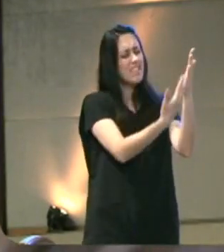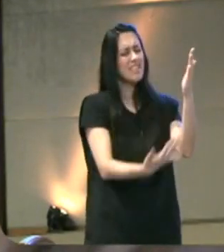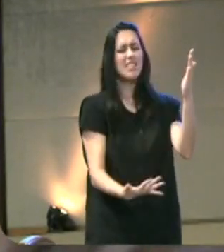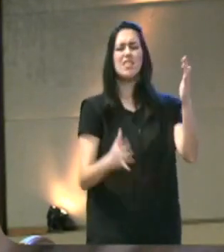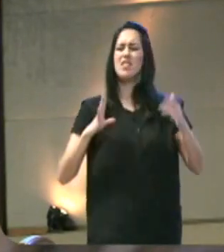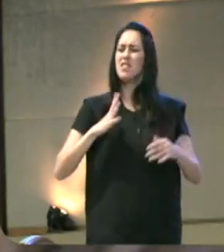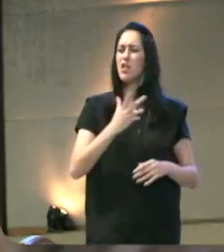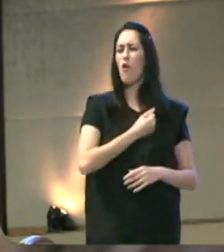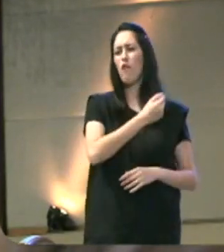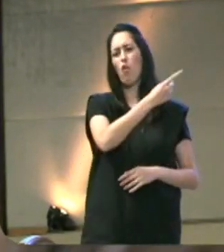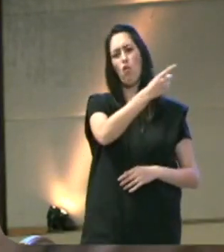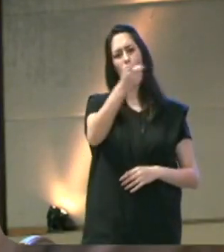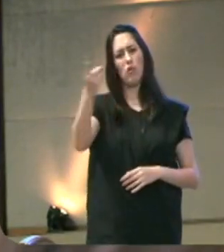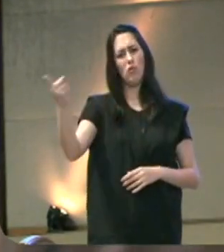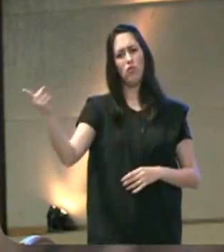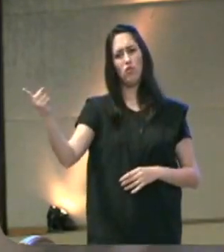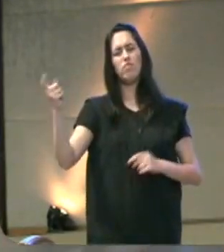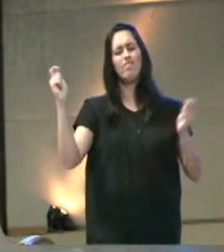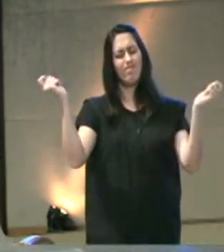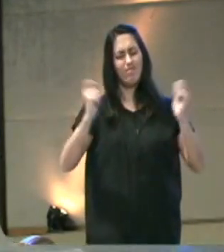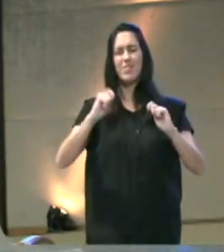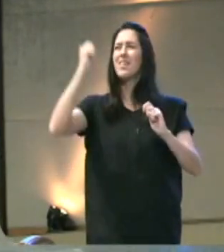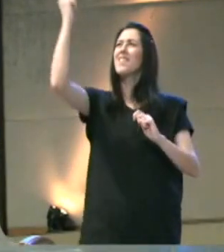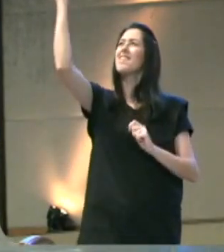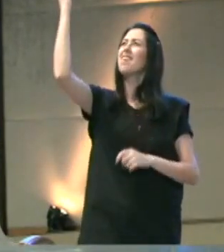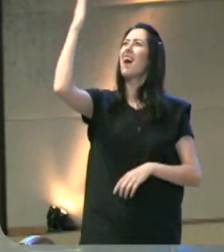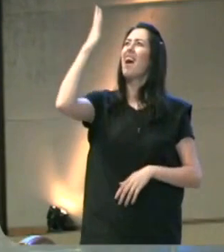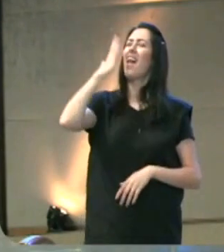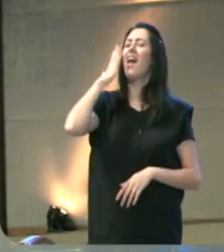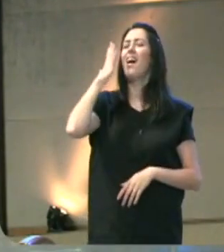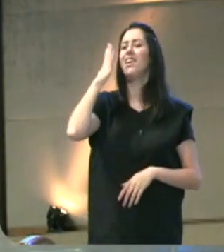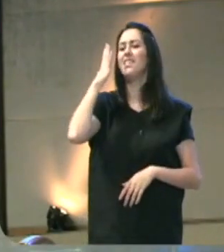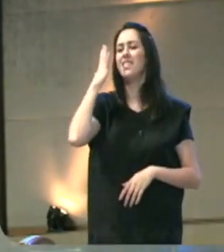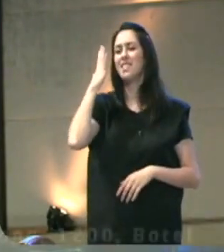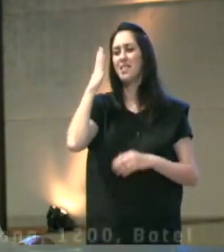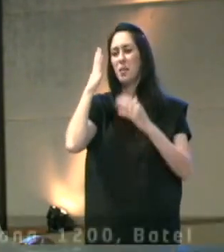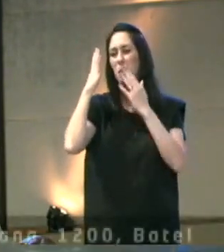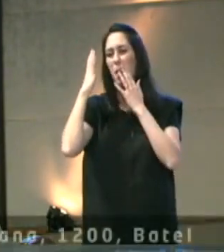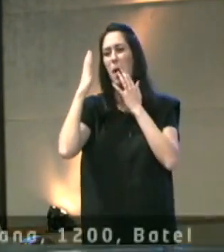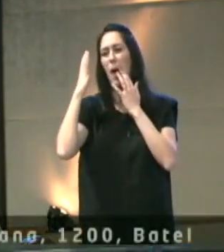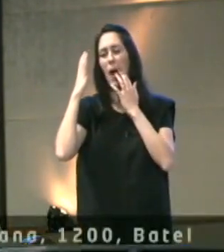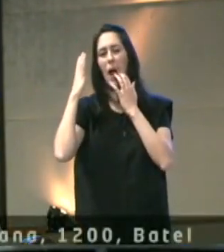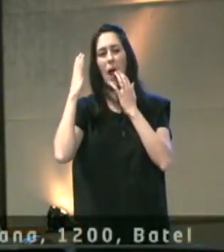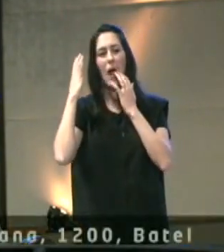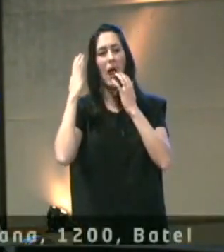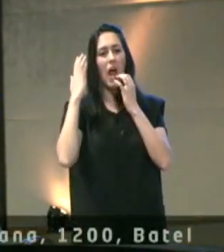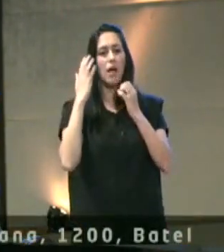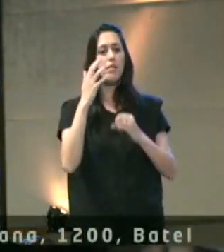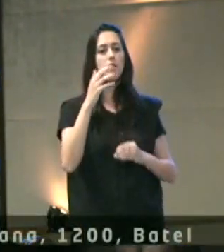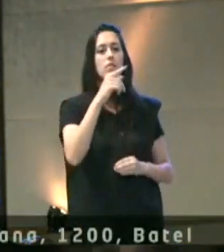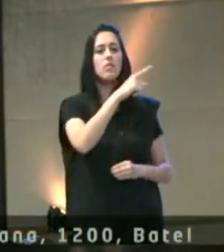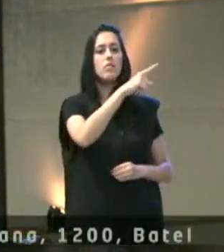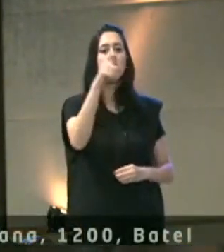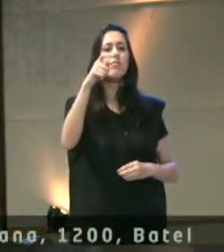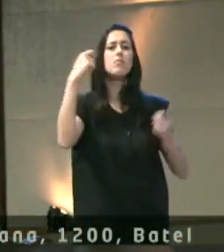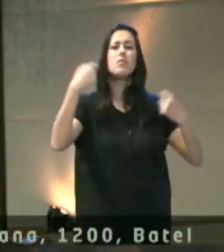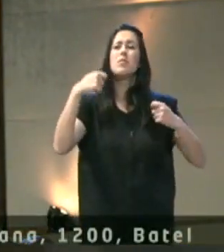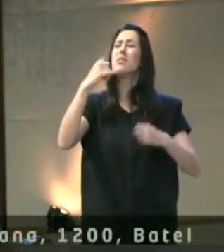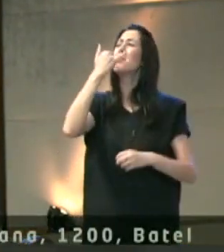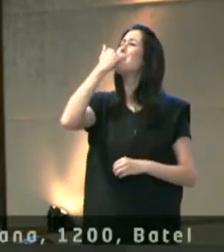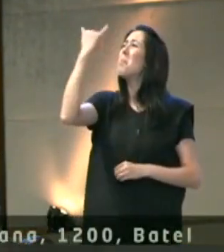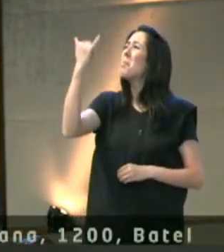porta do céu, para a gente poder receber graça do alto. Se você precisa perdão, então você vai